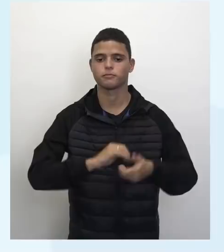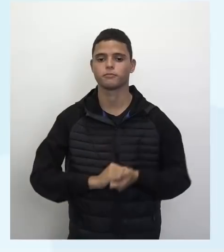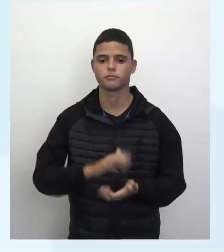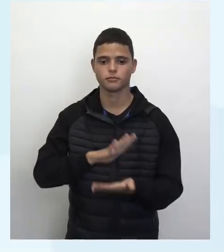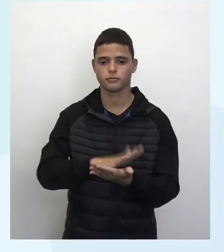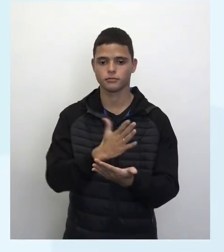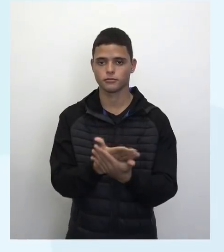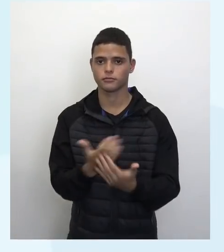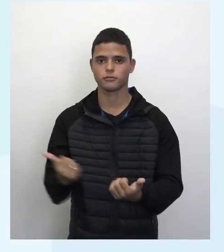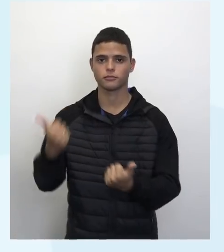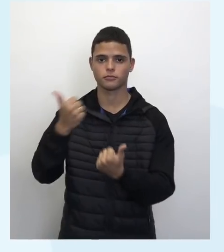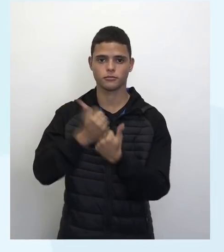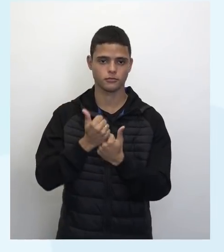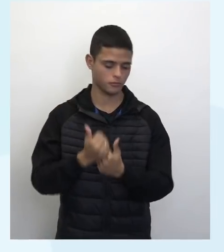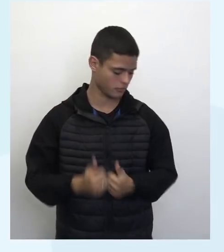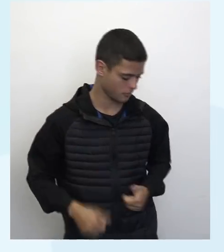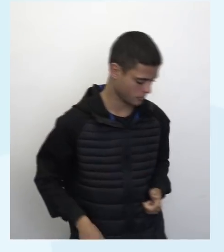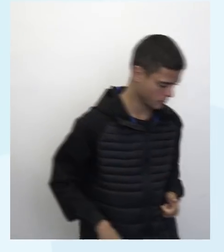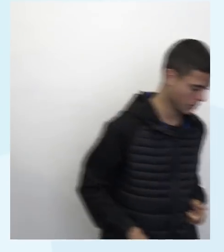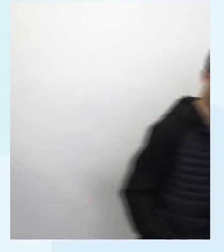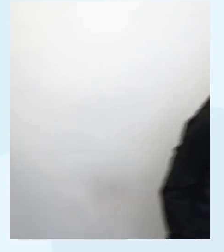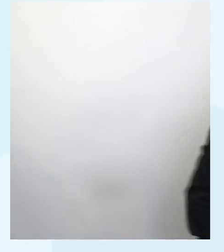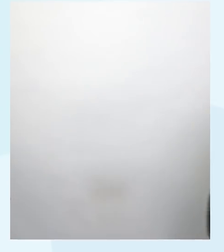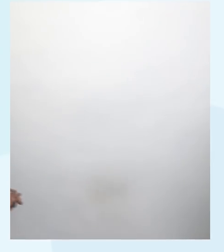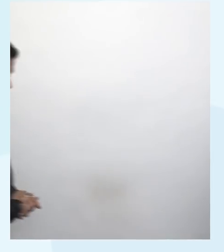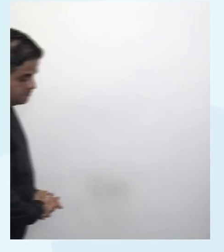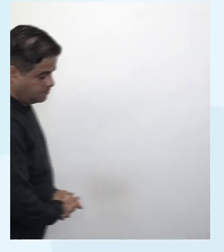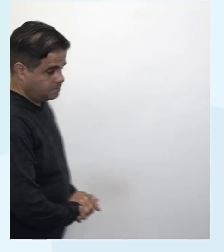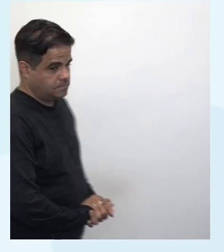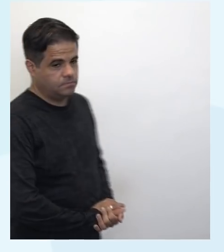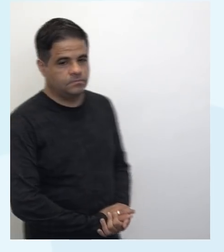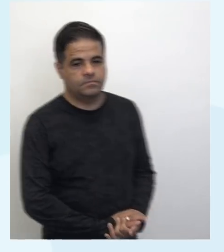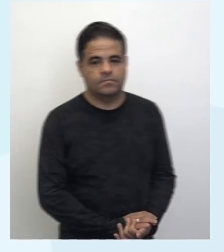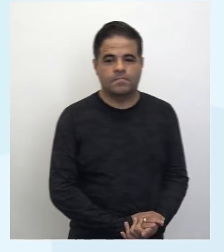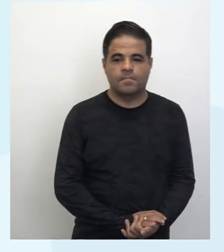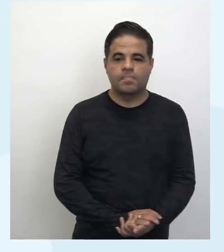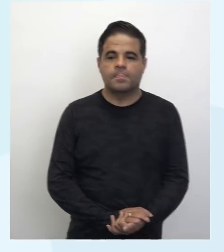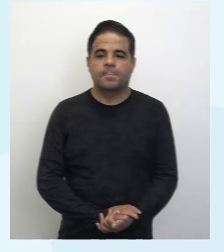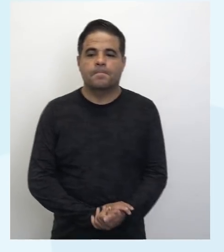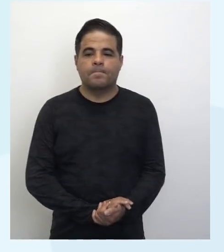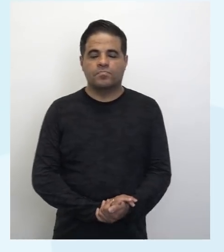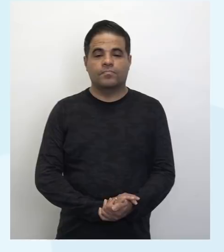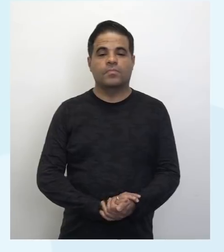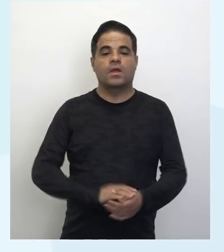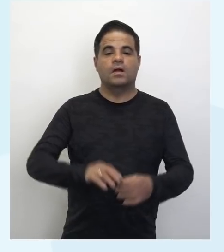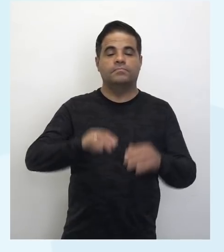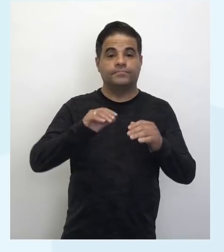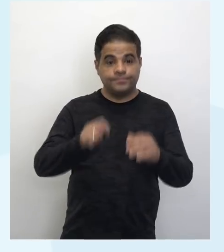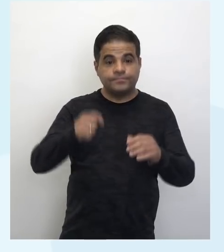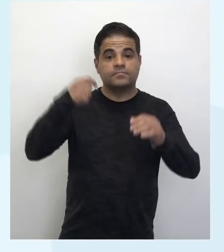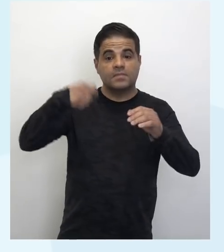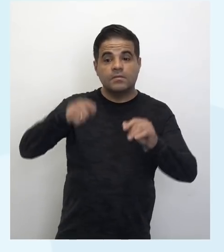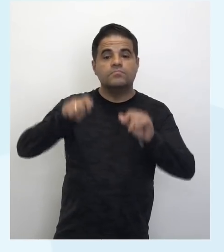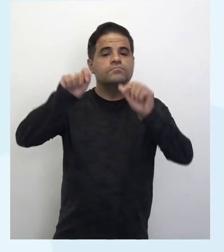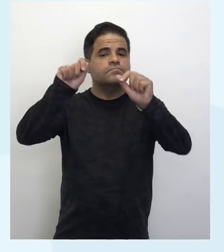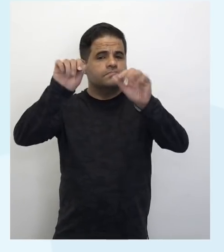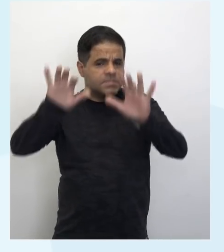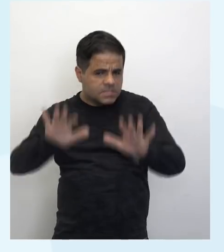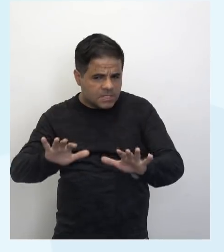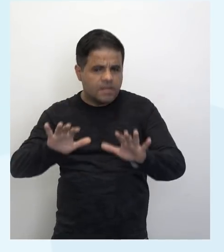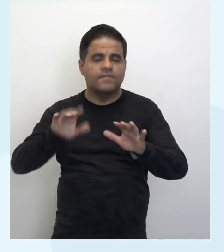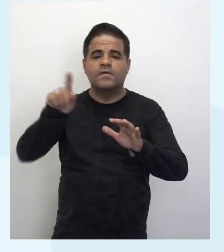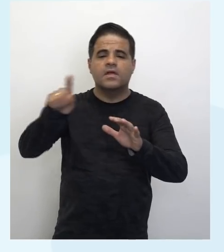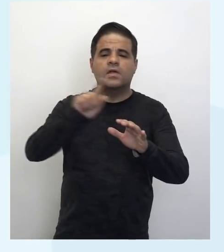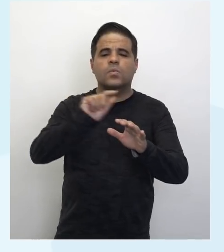do lado de novo, Por né? isso que a gente não pode escrever o on ou off na tabela, né? A gente tem que escrever 1 ou 0.